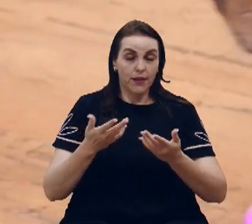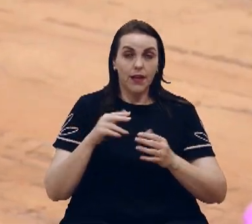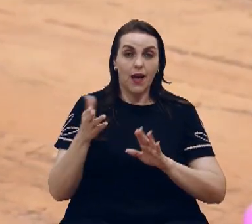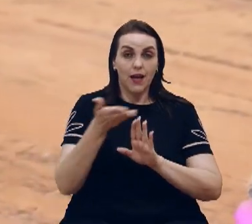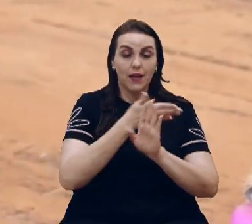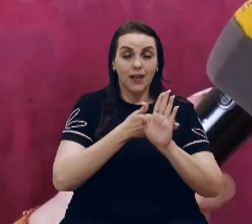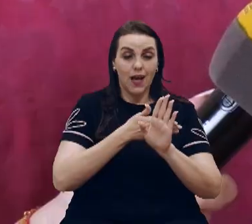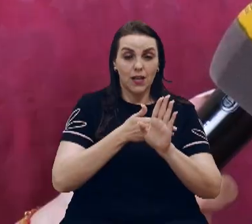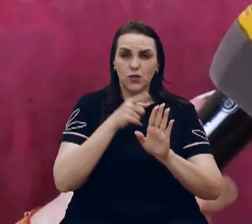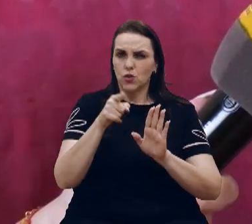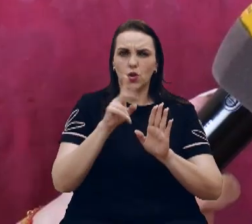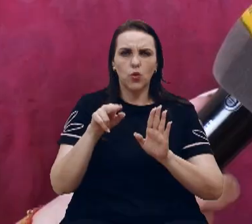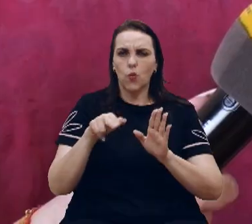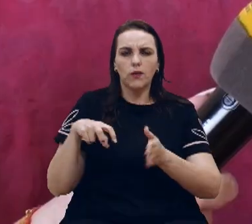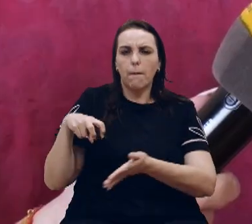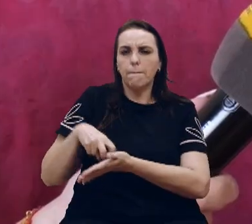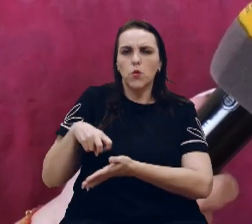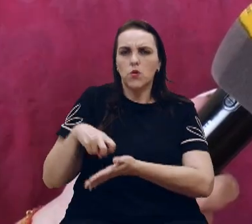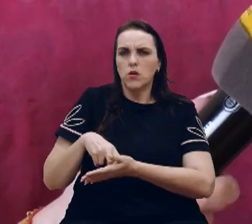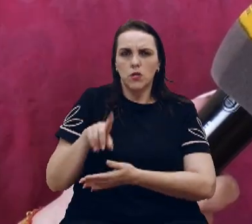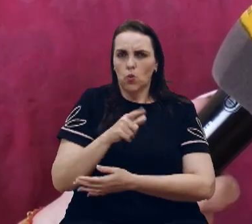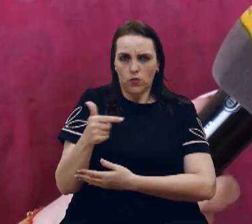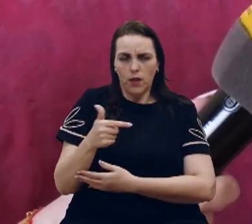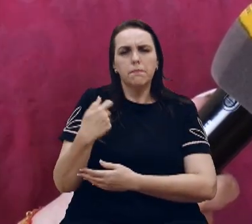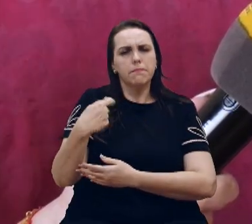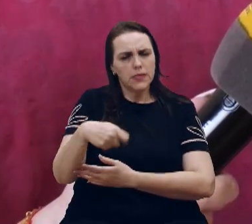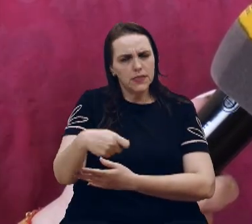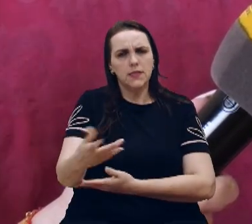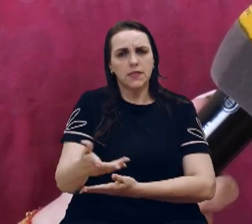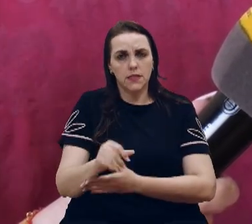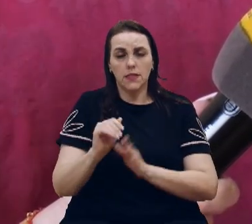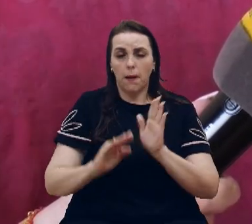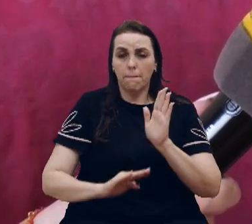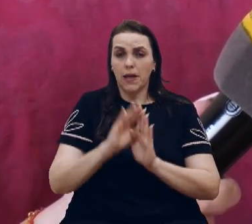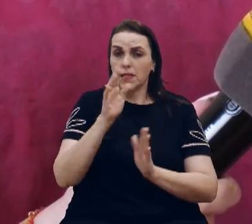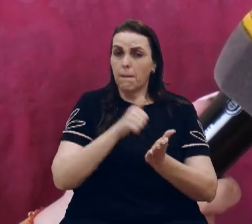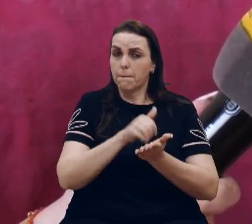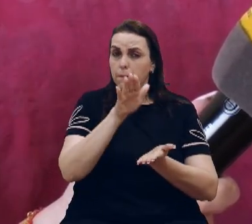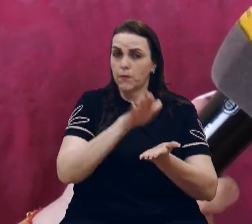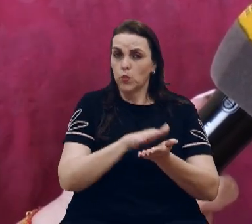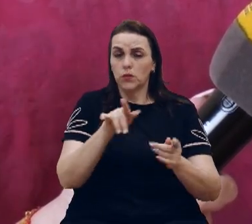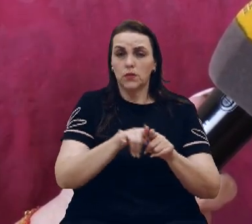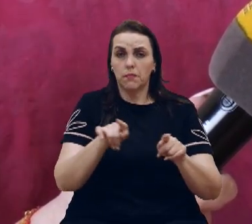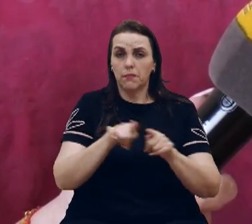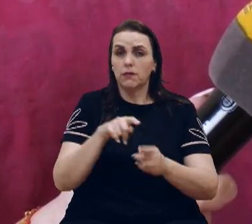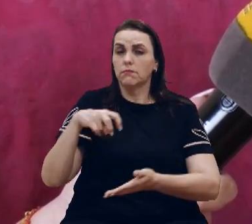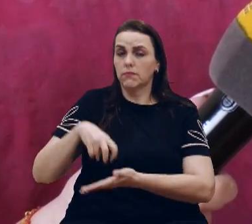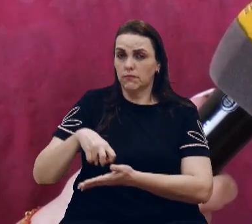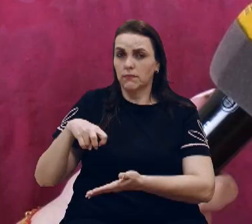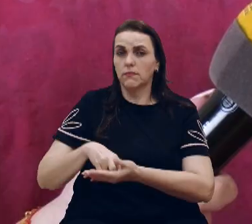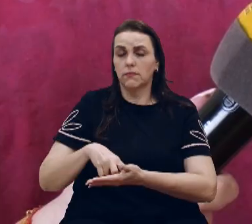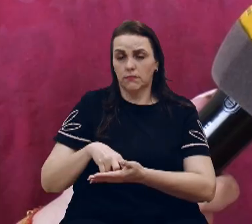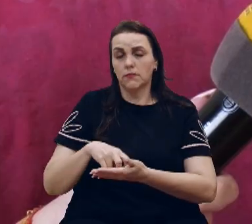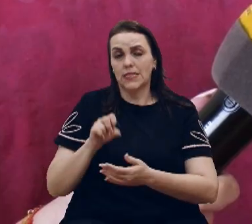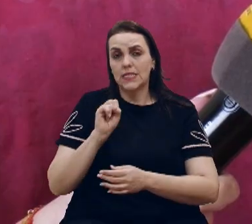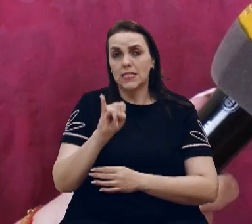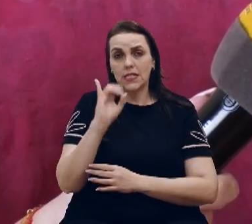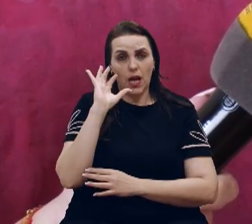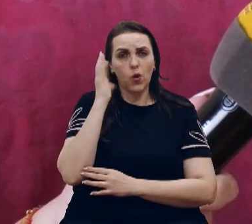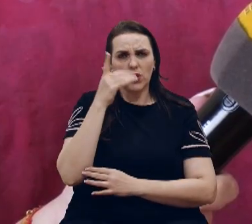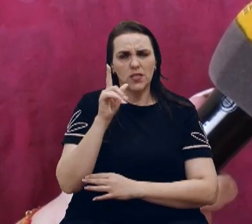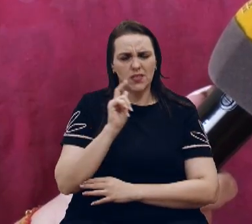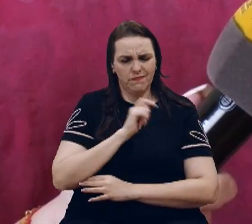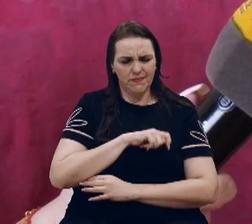assim não fiquem impunes, né? O aumento das multas e das penalidades de casos cruéis